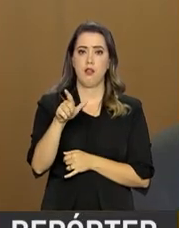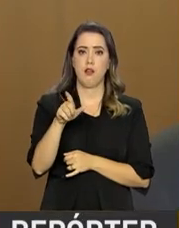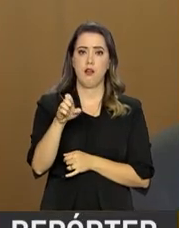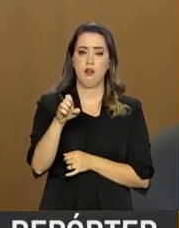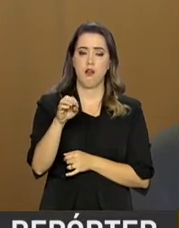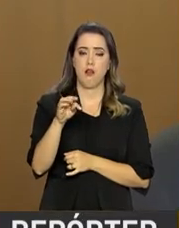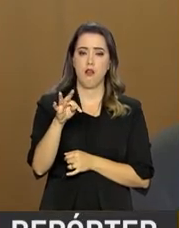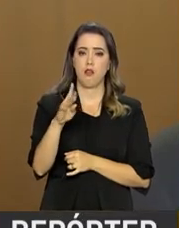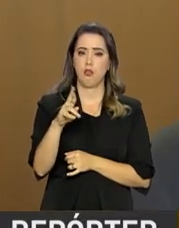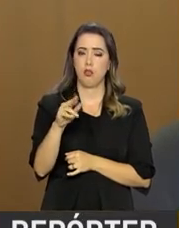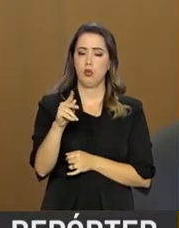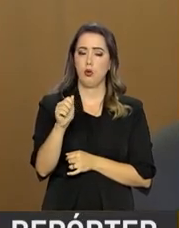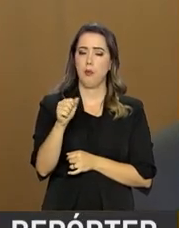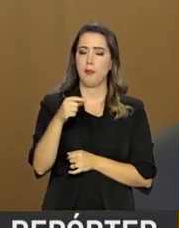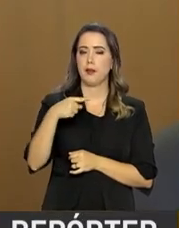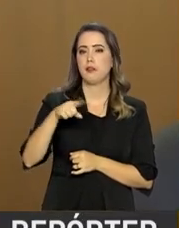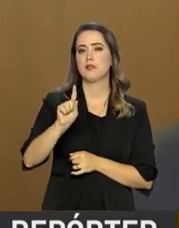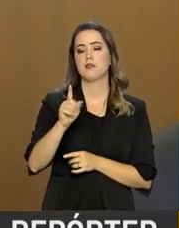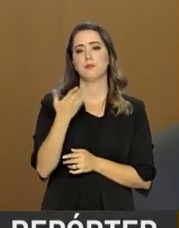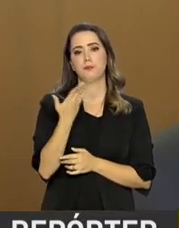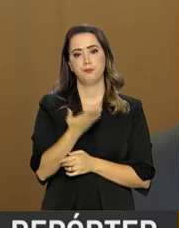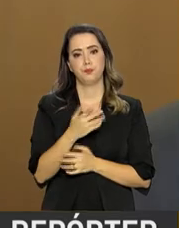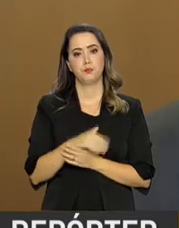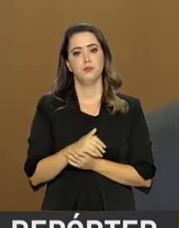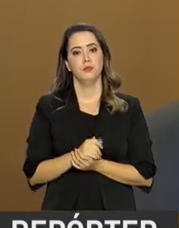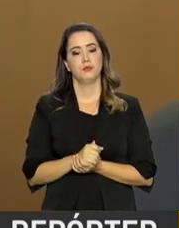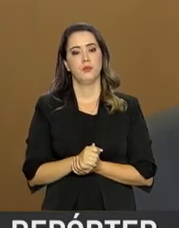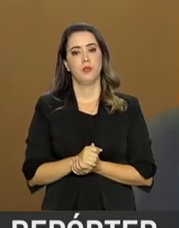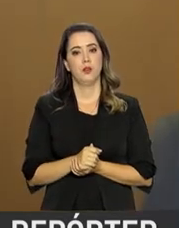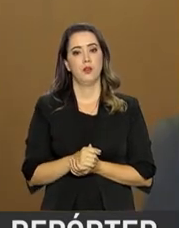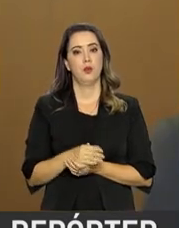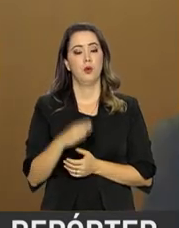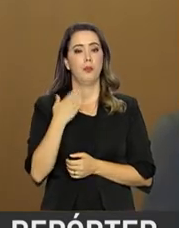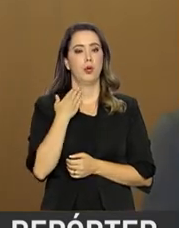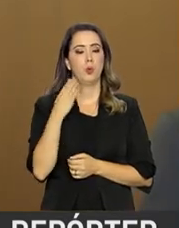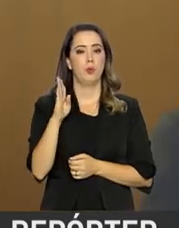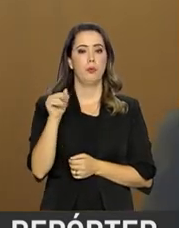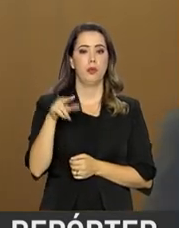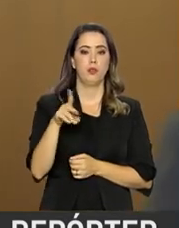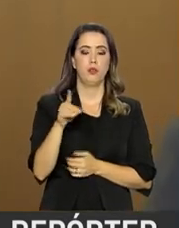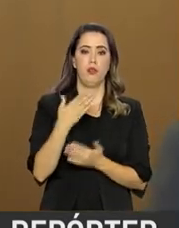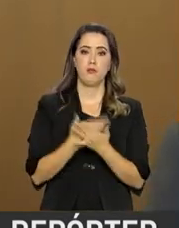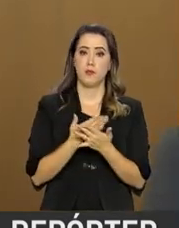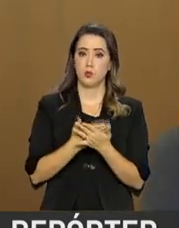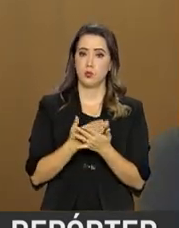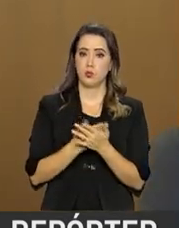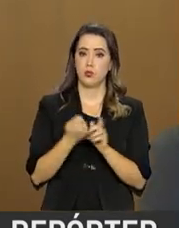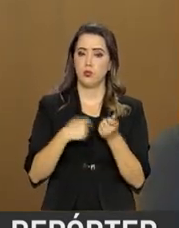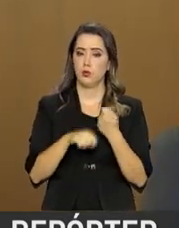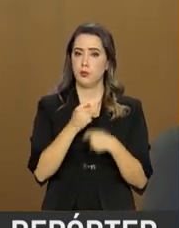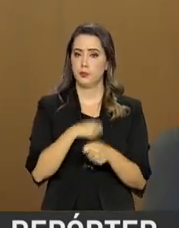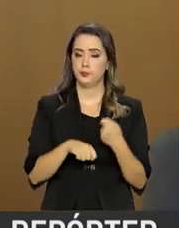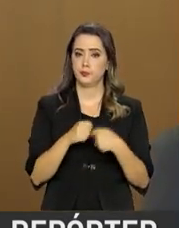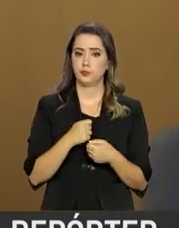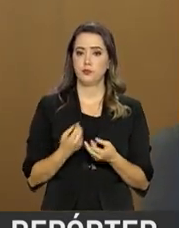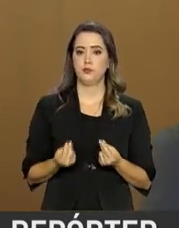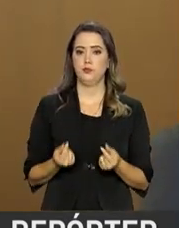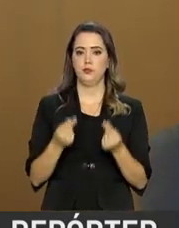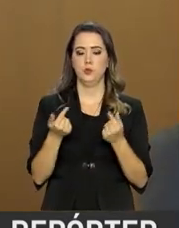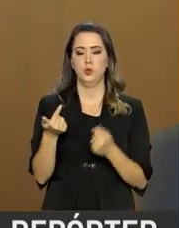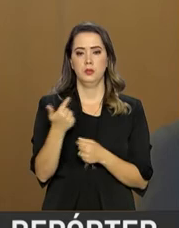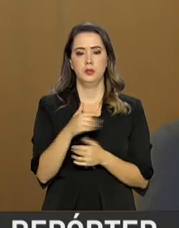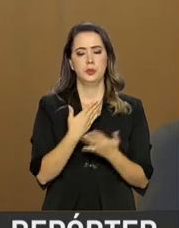coordenação geral ea governança do processo obedece vai fazer os estudos tradicionais de estudos econômico financeiros e alguns outros